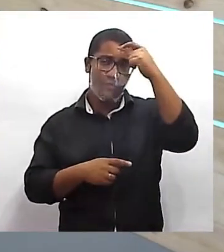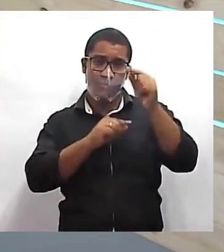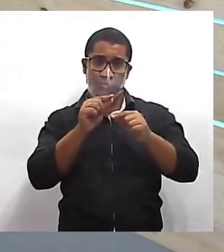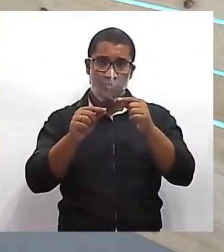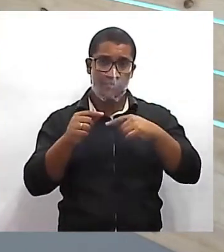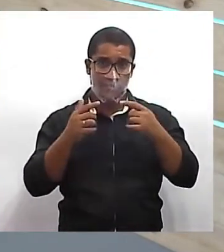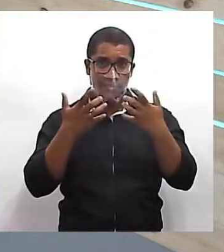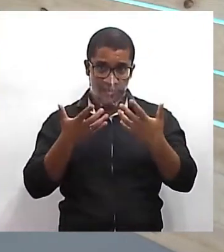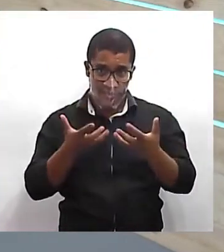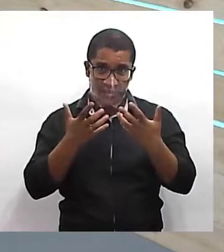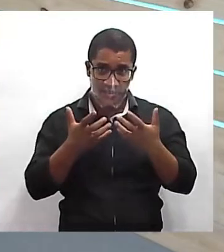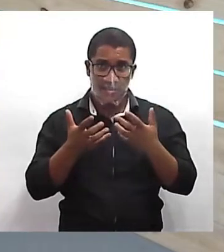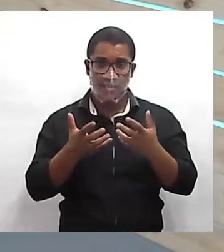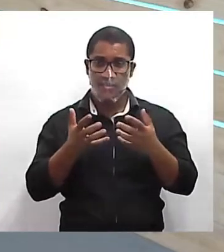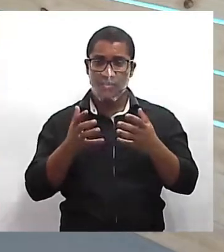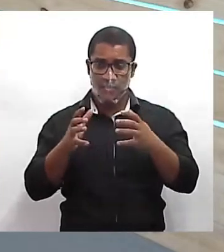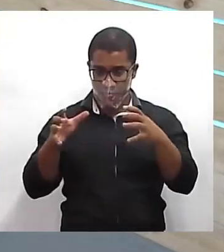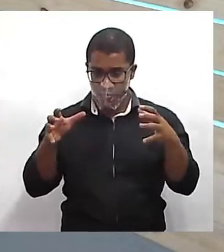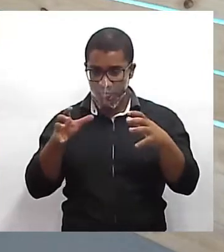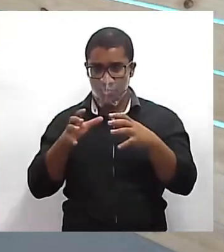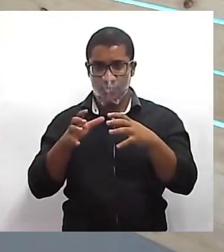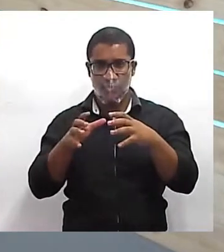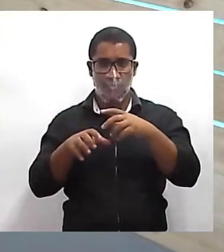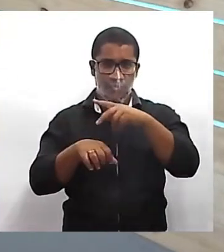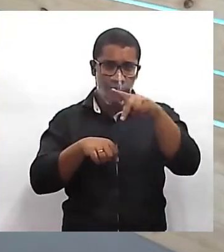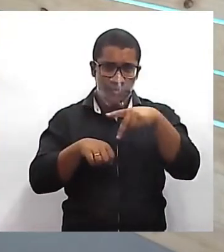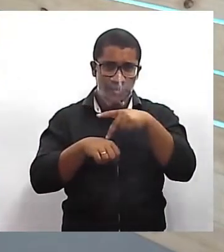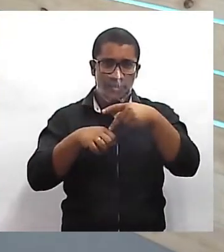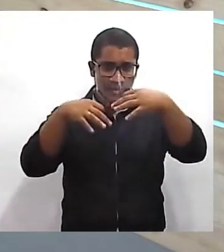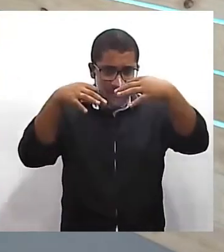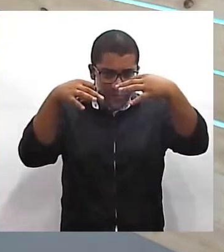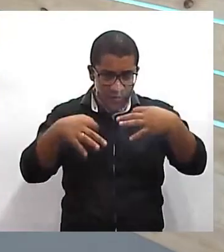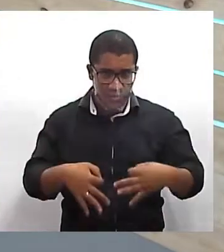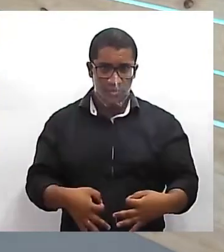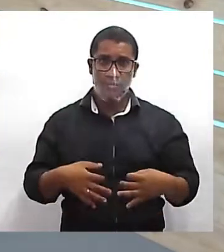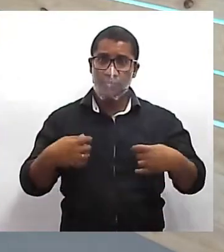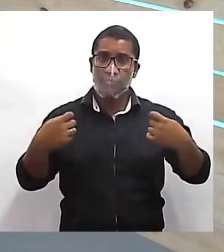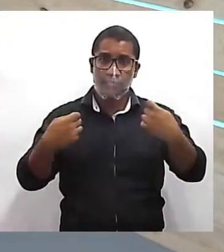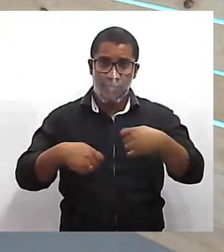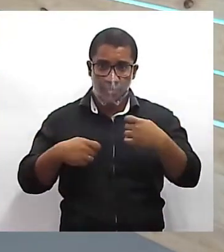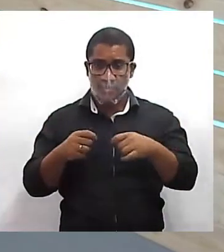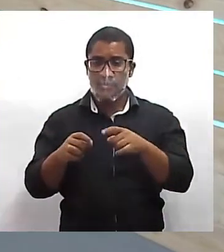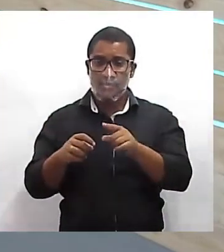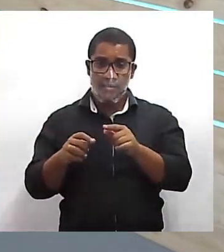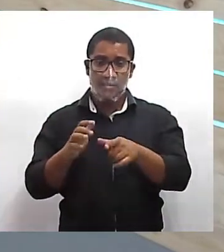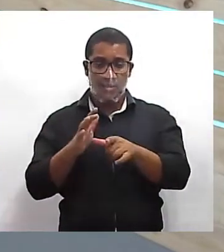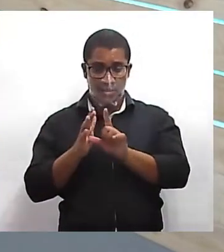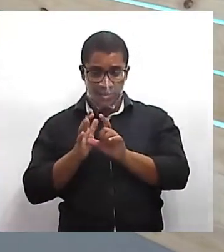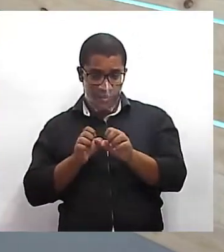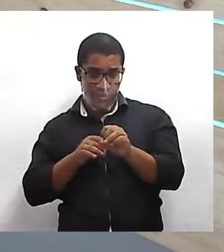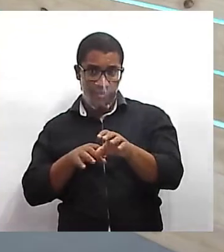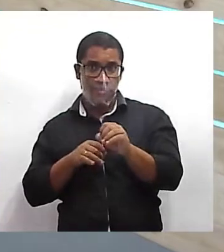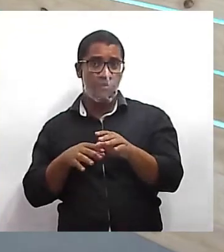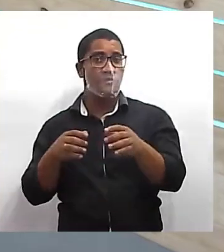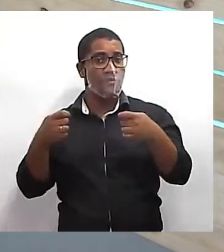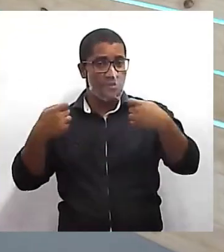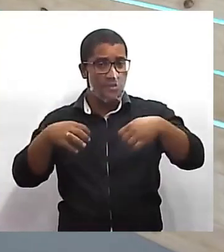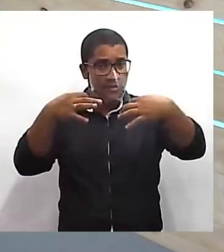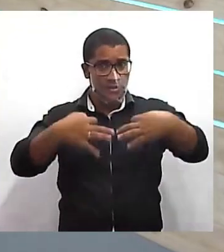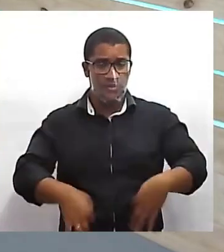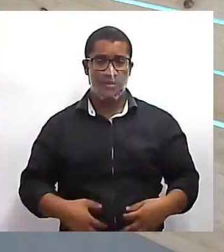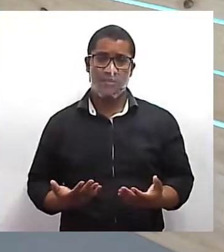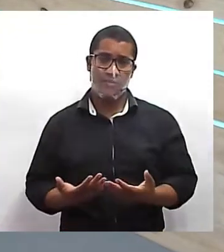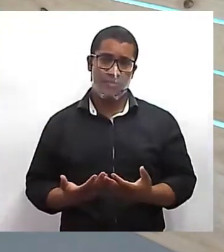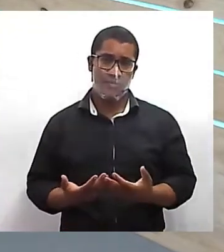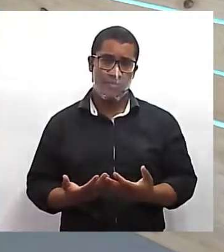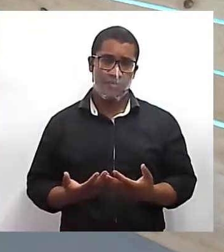nação justa, isso passa pela educação, e a educação e formação crítica do sujeito. Por outro lado, não há como